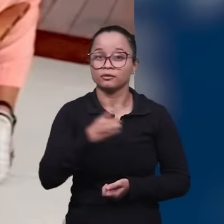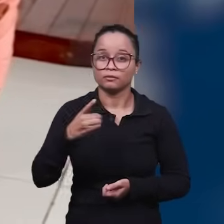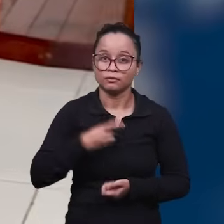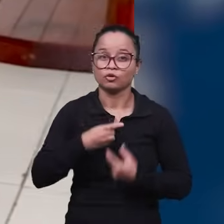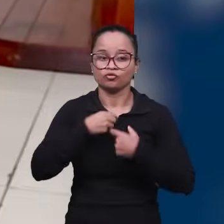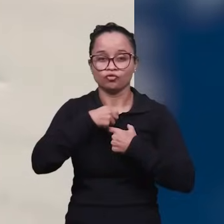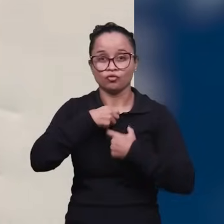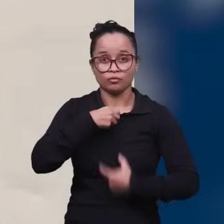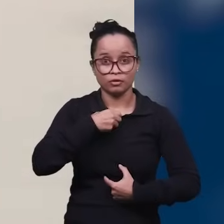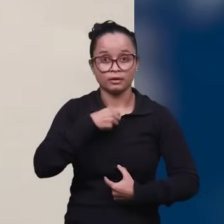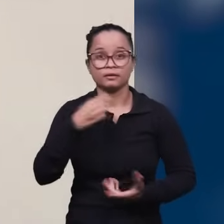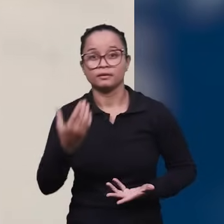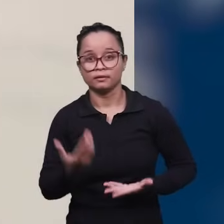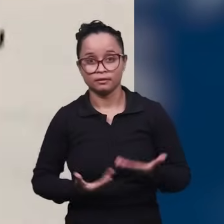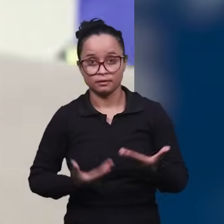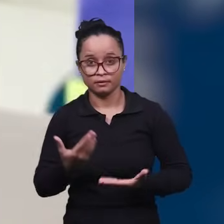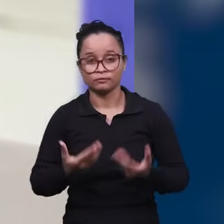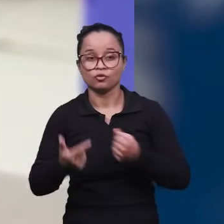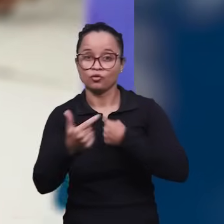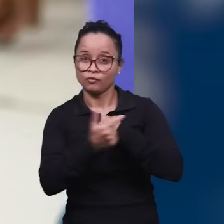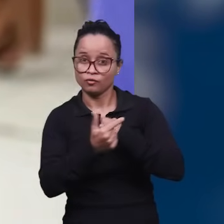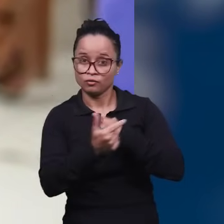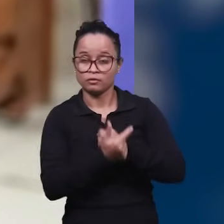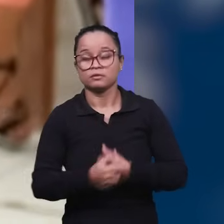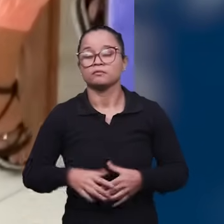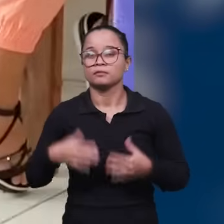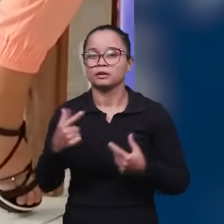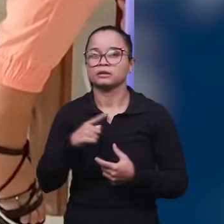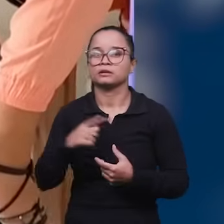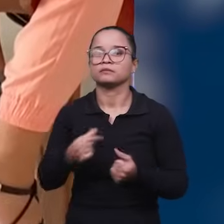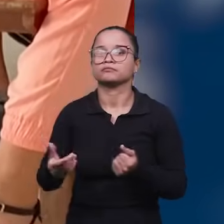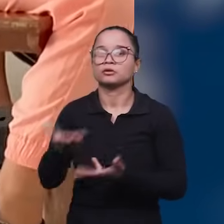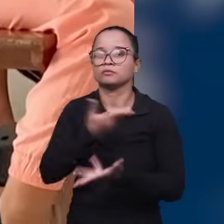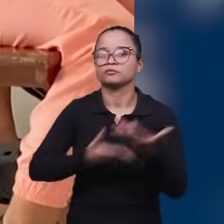das classes, começando pela ICM Planalto em Natal,